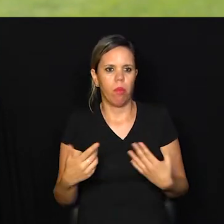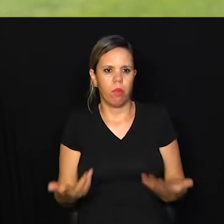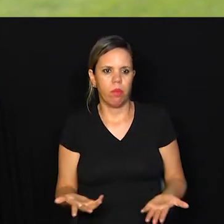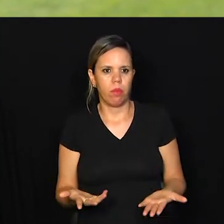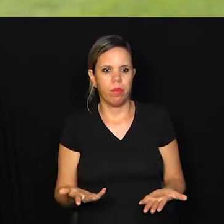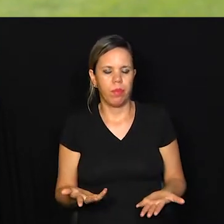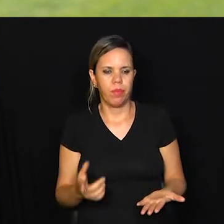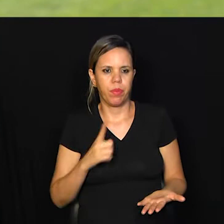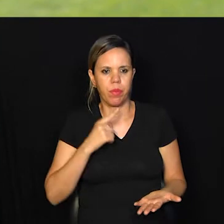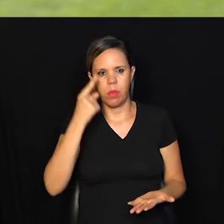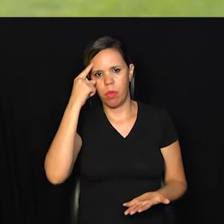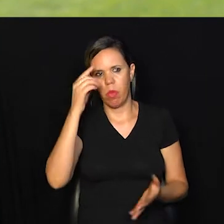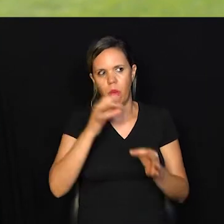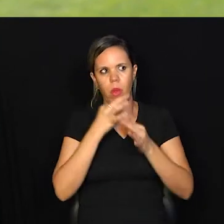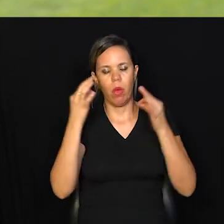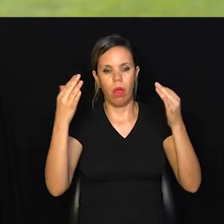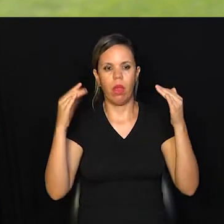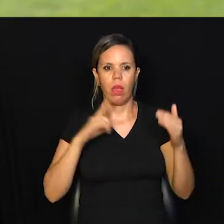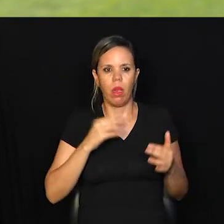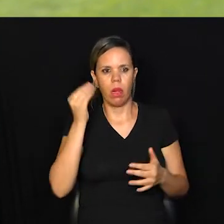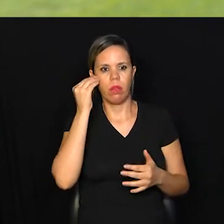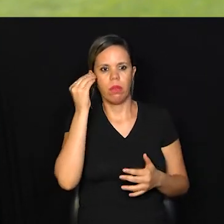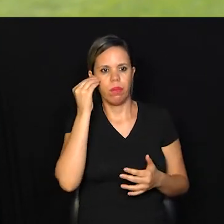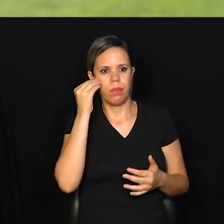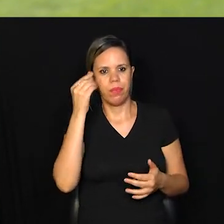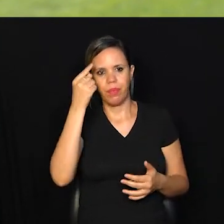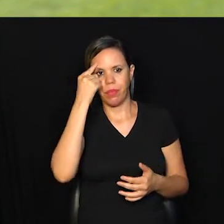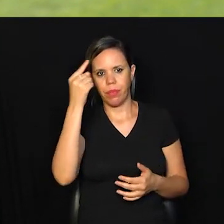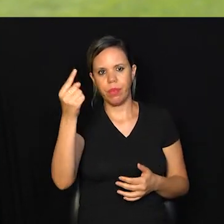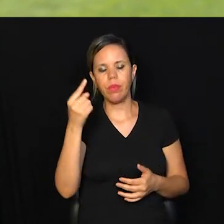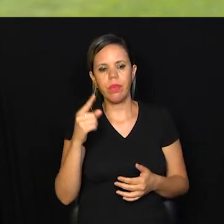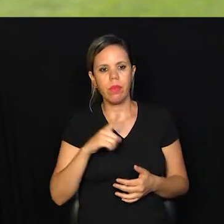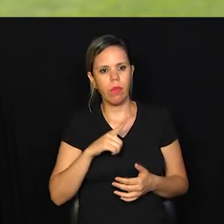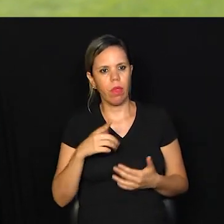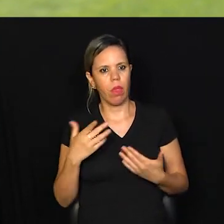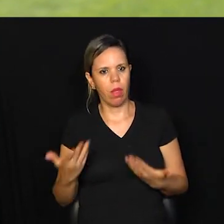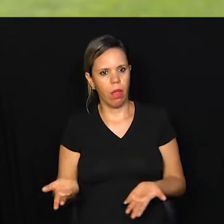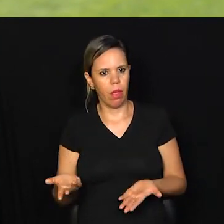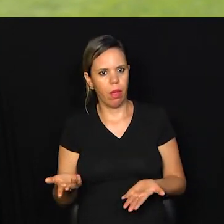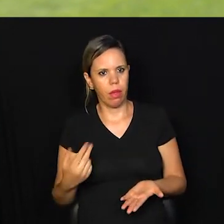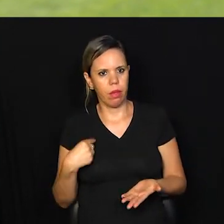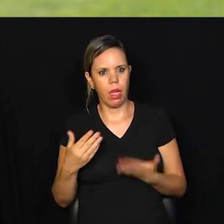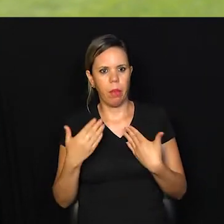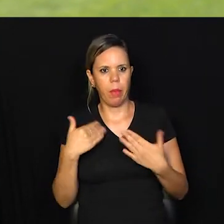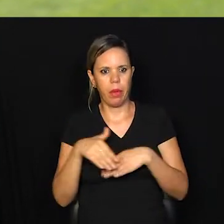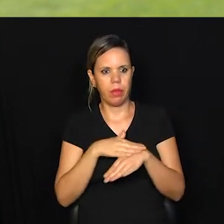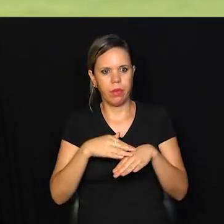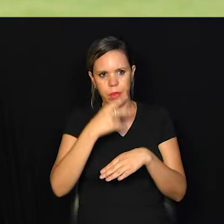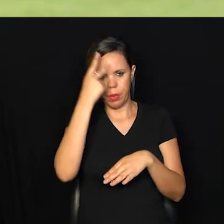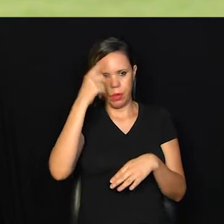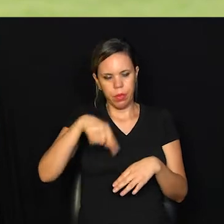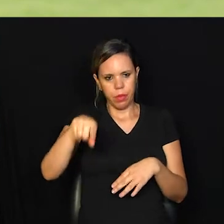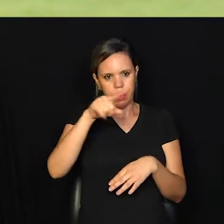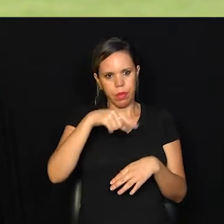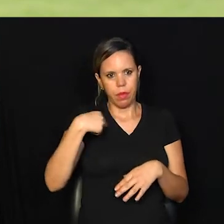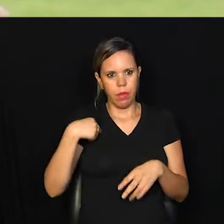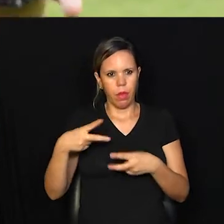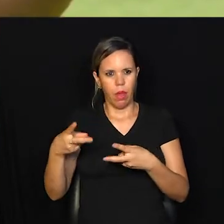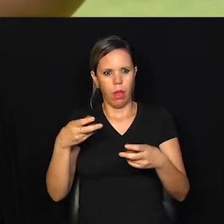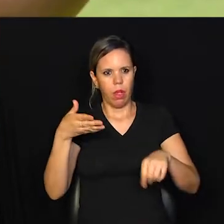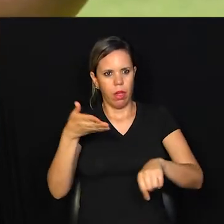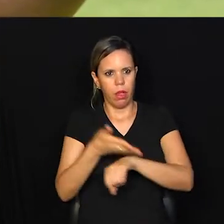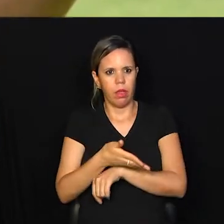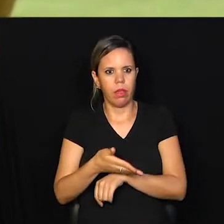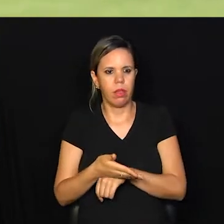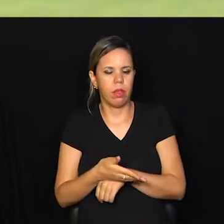estava tendo uma ideia espetacular. Eu queria testar essa ideia e para testar essa ideia eu vim conversar com as pessoas. Então eu vim para Ponte Preta